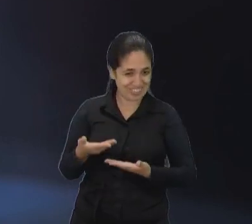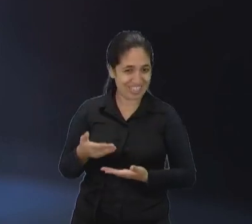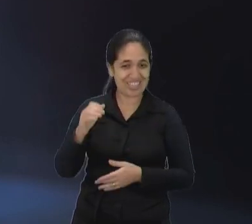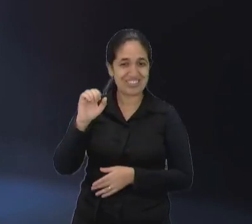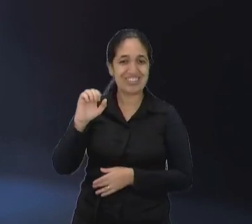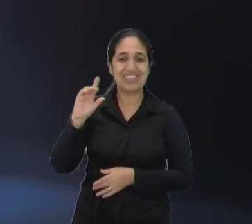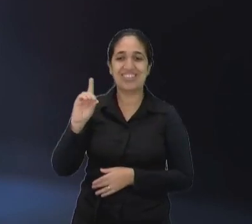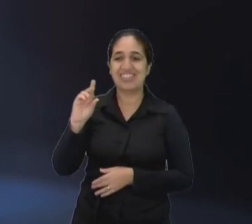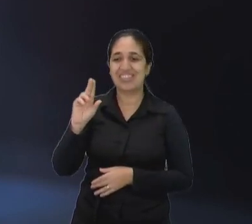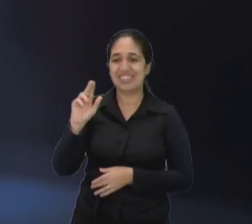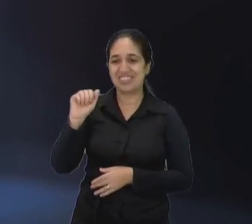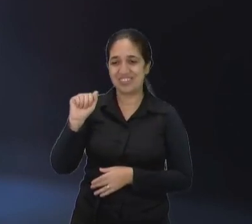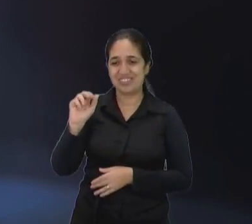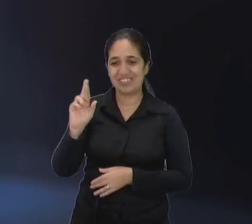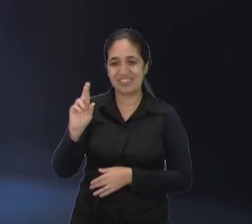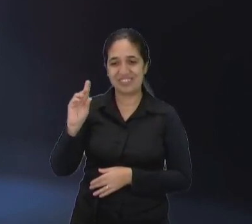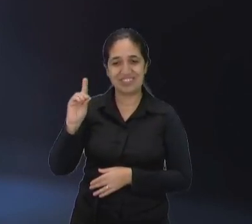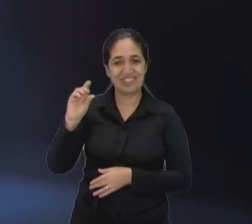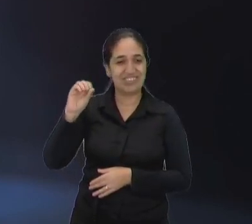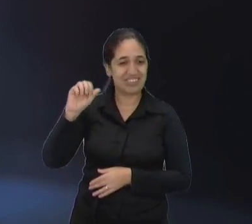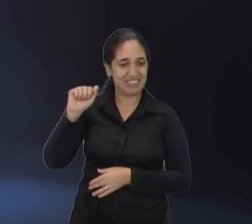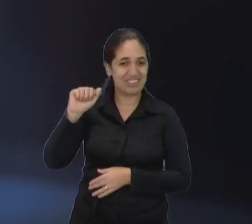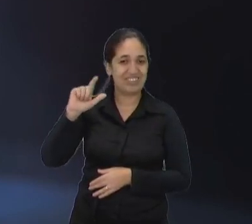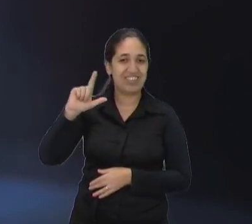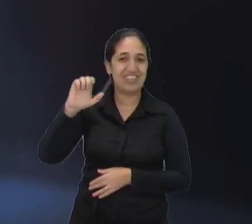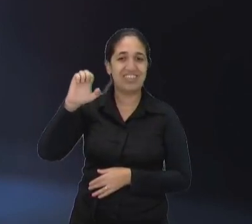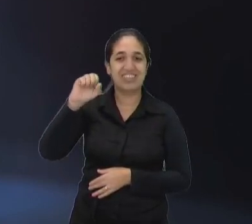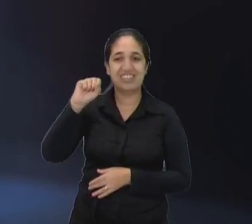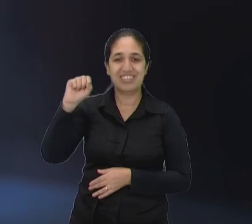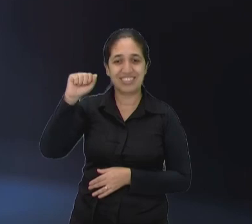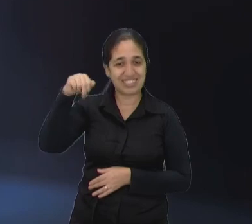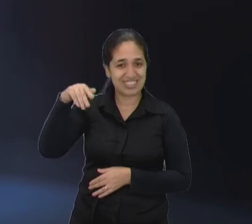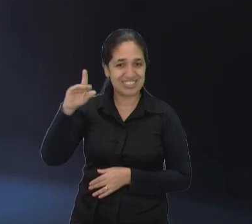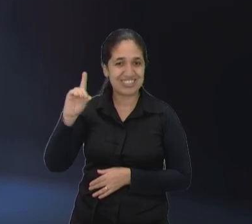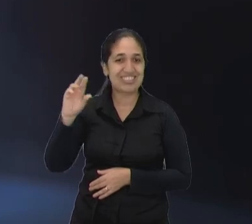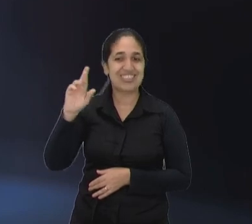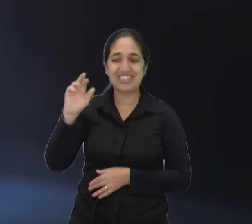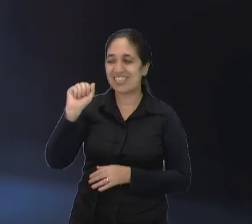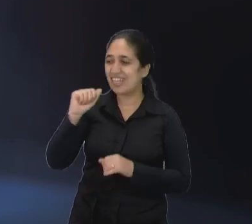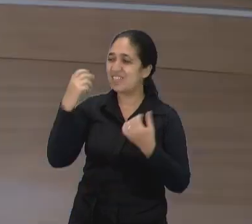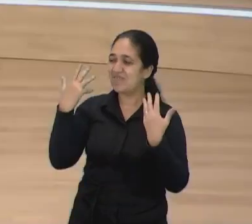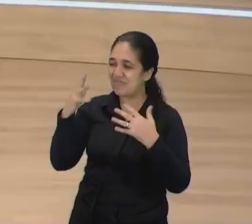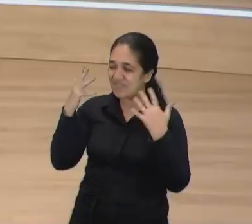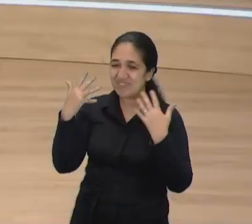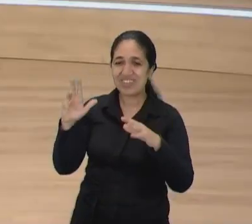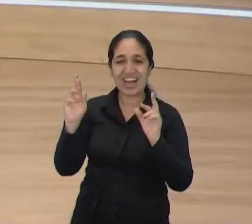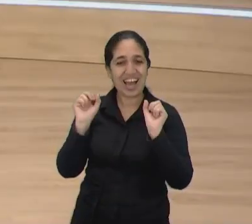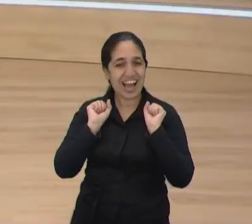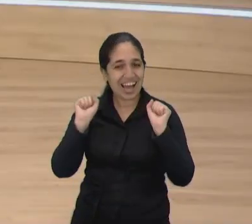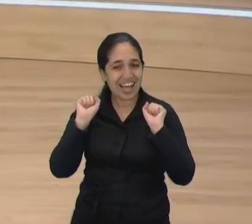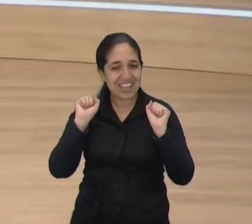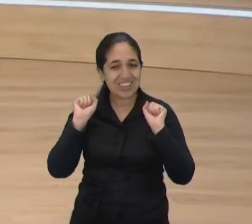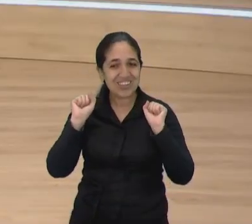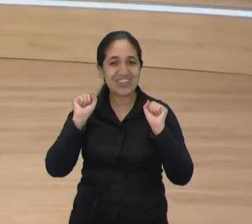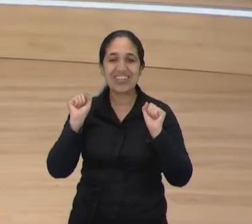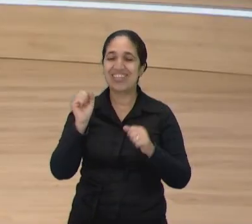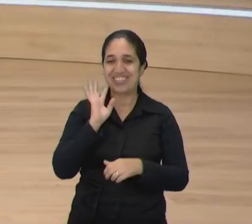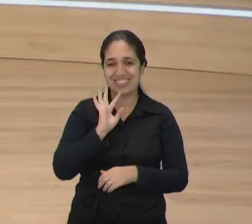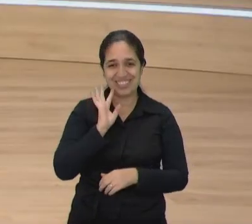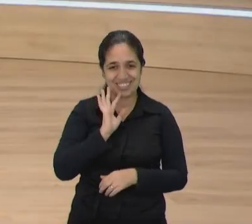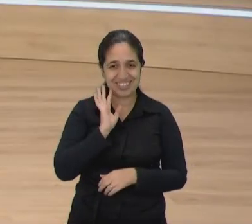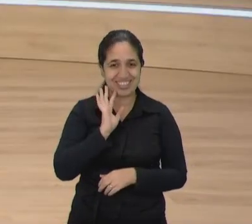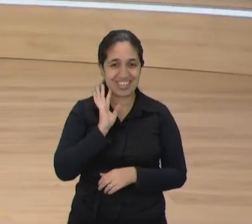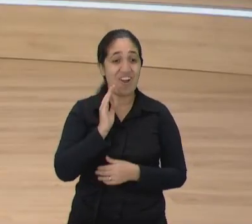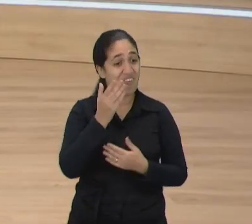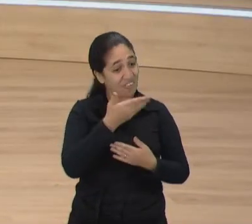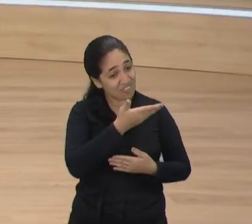Alessandra, muito obrigada pela participação. A nossa oficina coreógrafa foi sensacional, adorei e acredito que foi muito bacana. Então, com